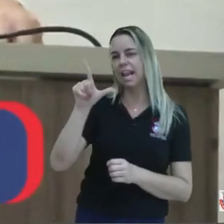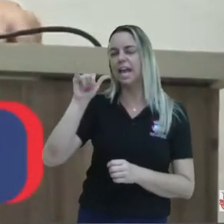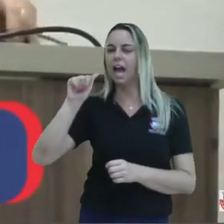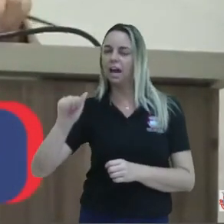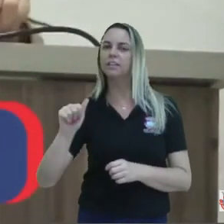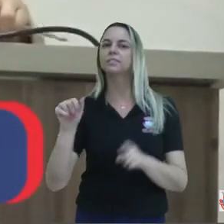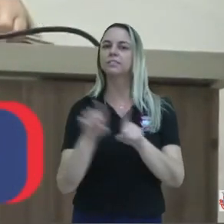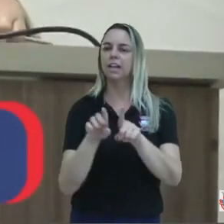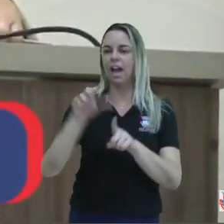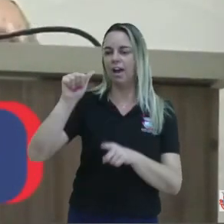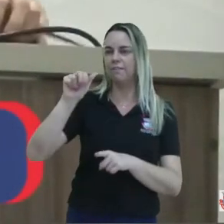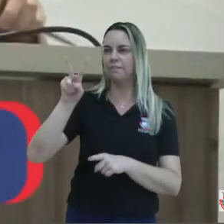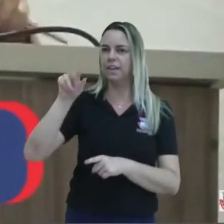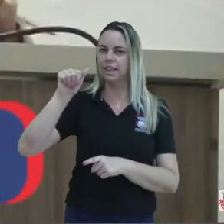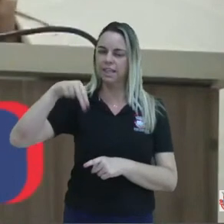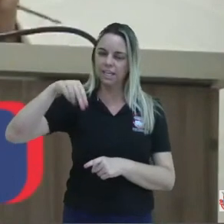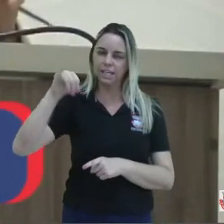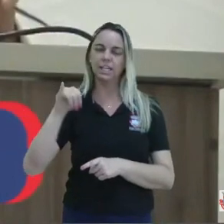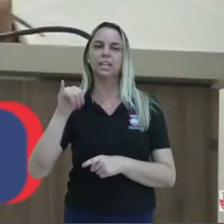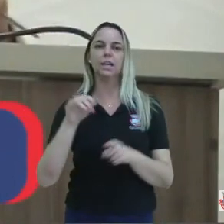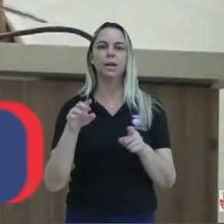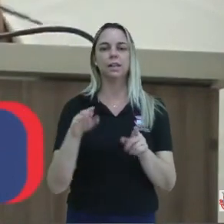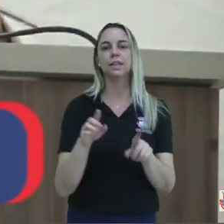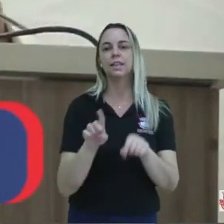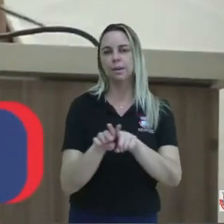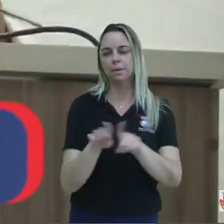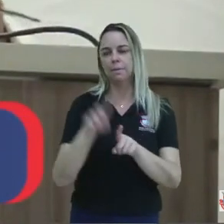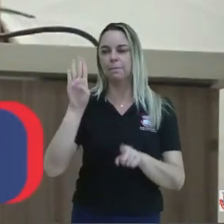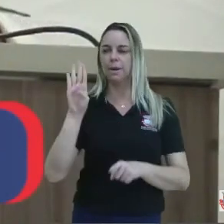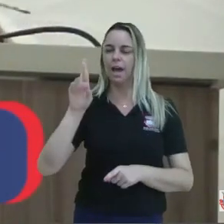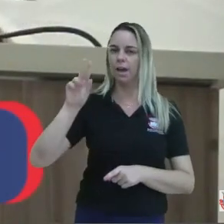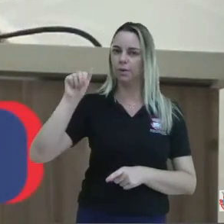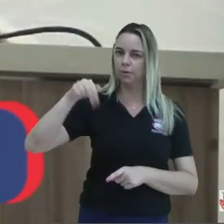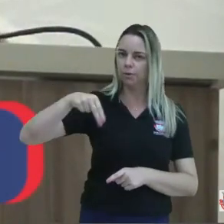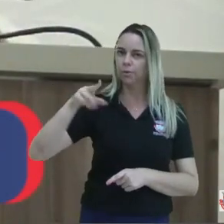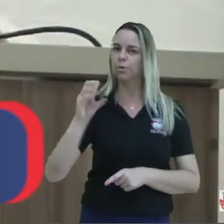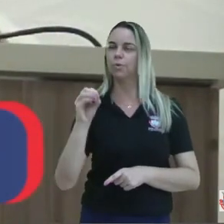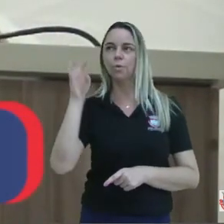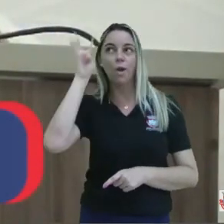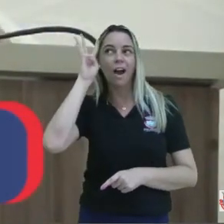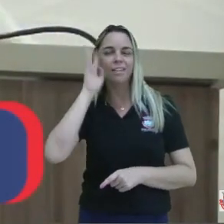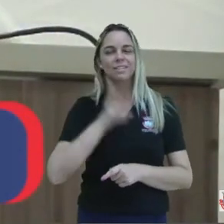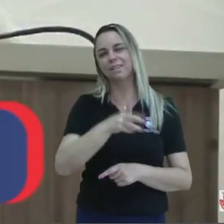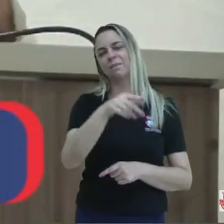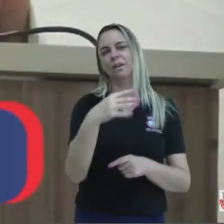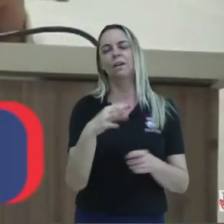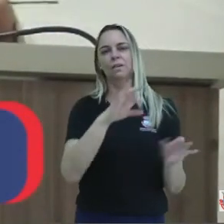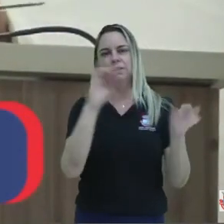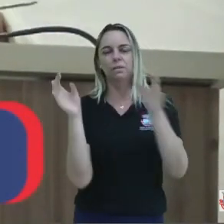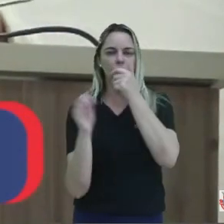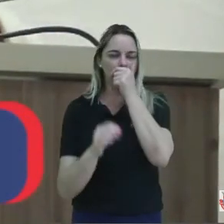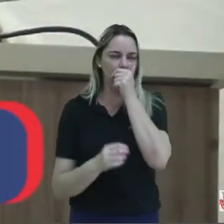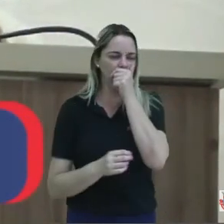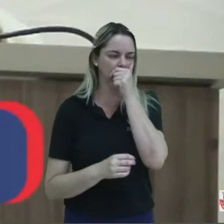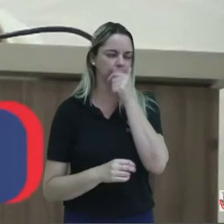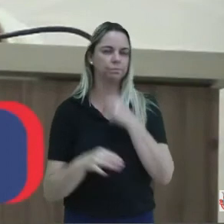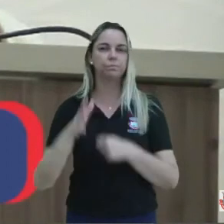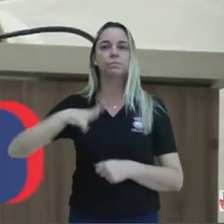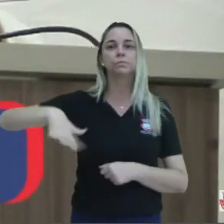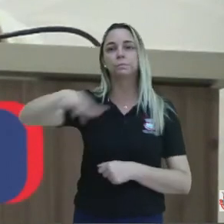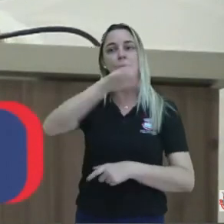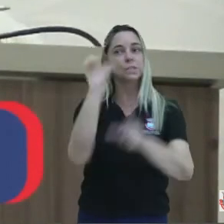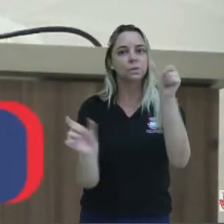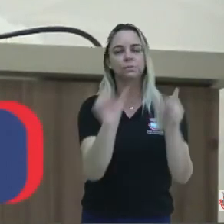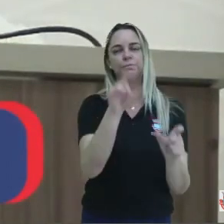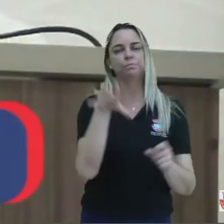Espírito Santo FM, também os internautas, um bom dia ao nosso amigo Cauã, que está ligadinho toda quarta-feira aqui nas reuniões